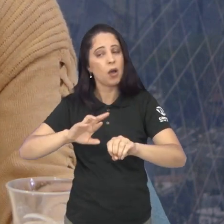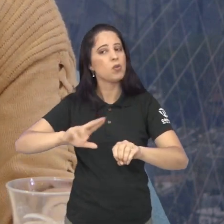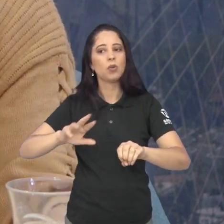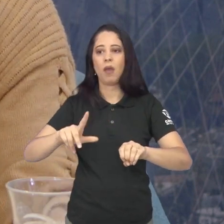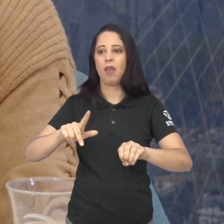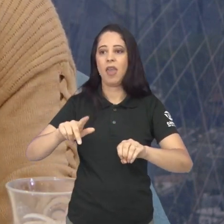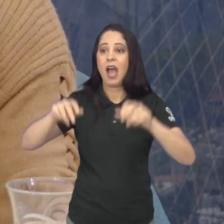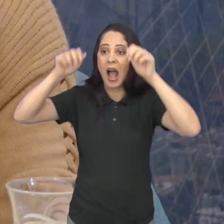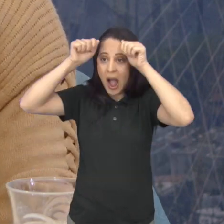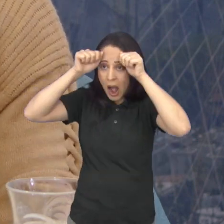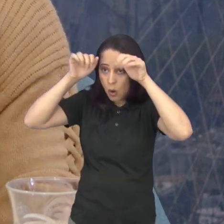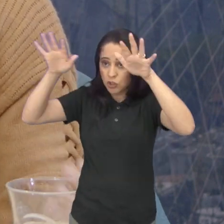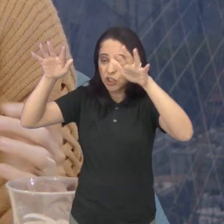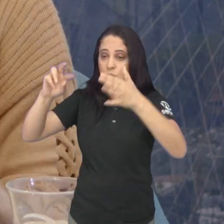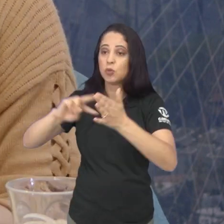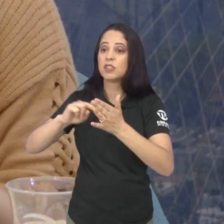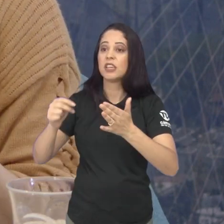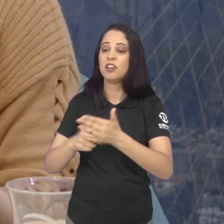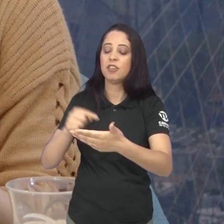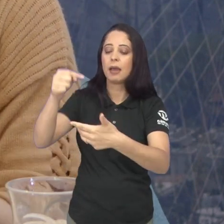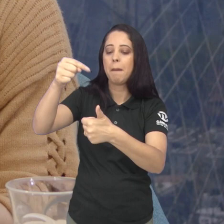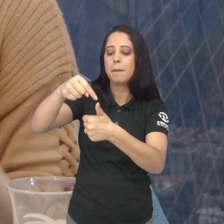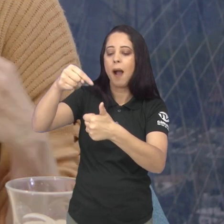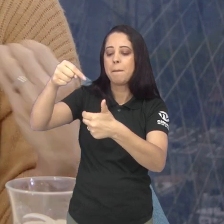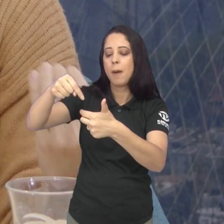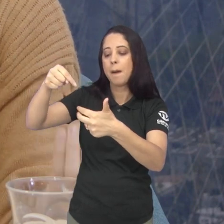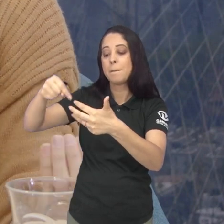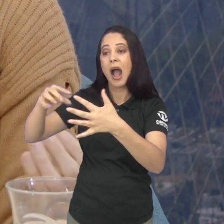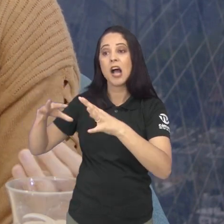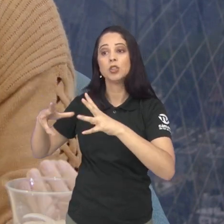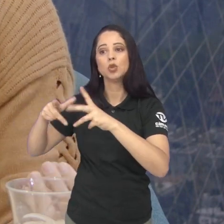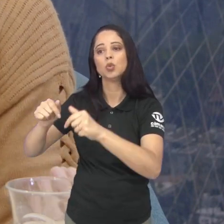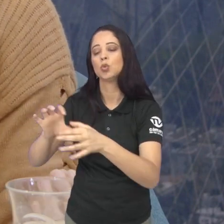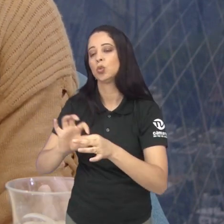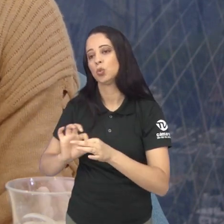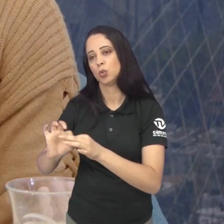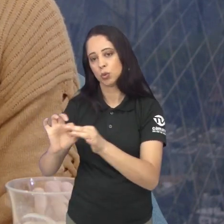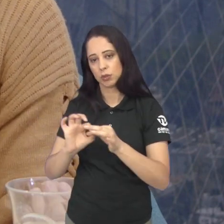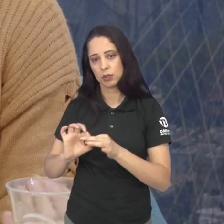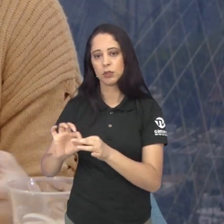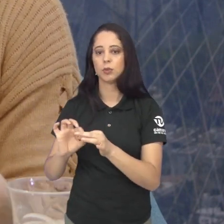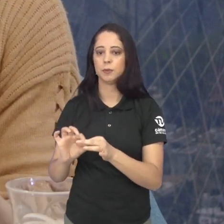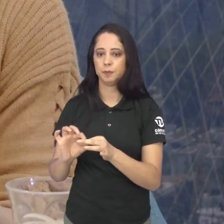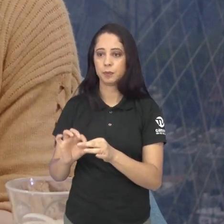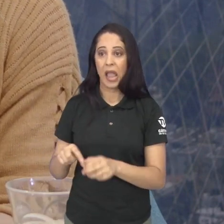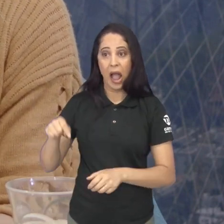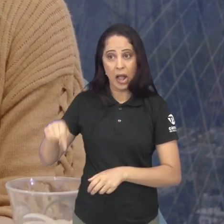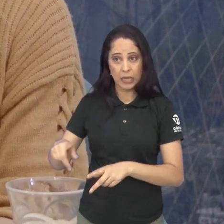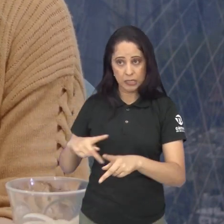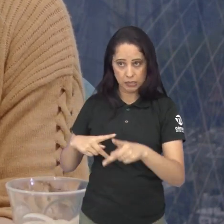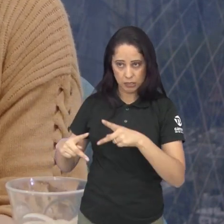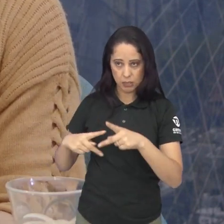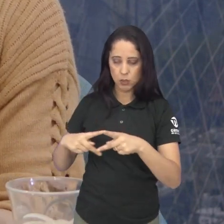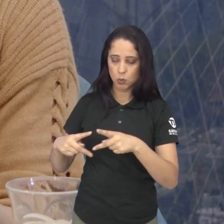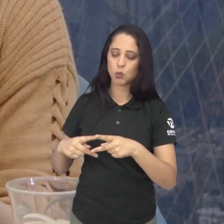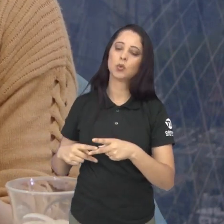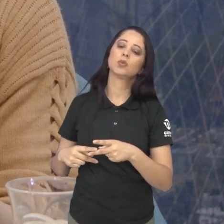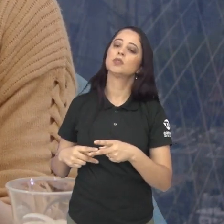da sociedade. Né? Então assim, precisa ter esse olhar de todos os aspectos. Então hoje aqui em São